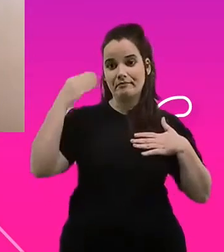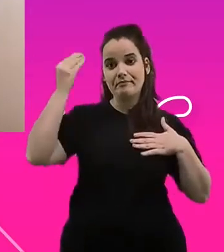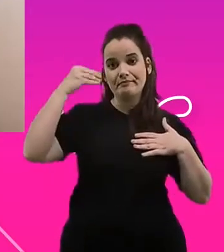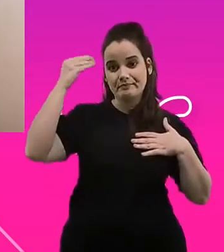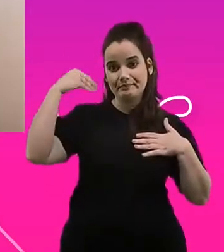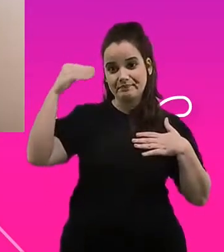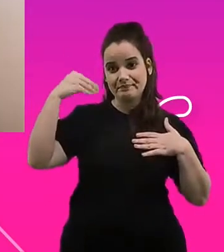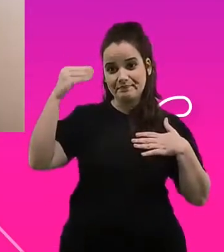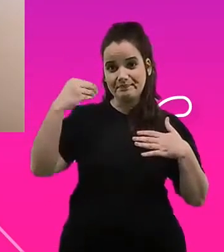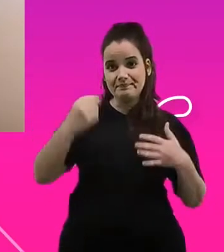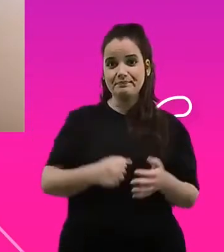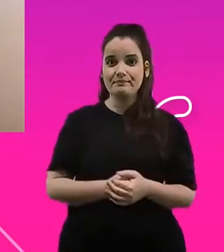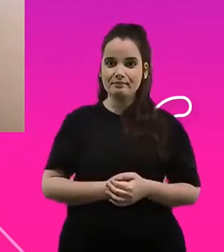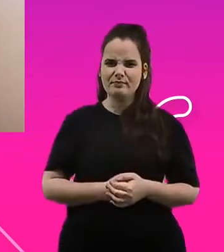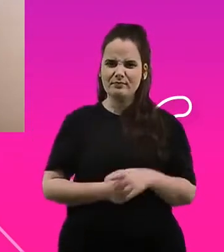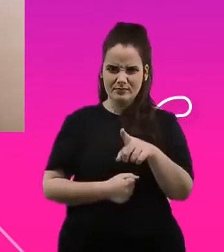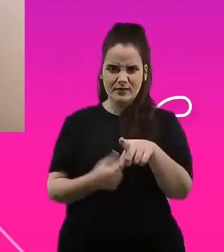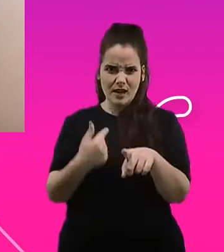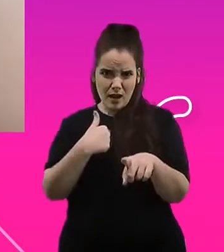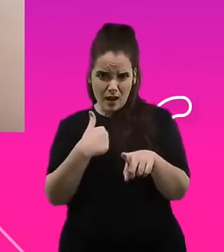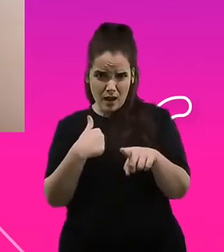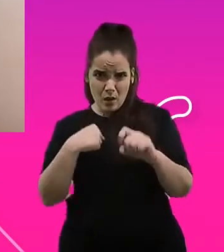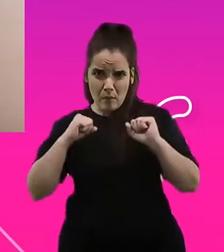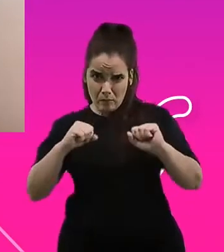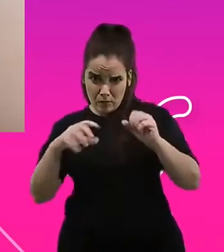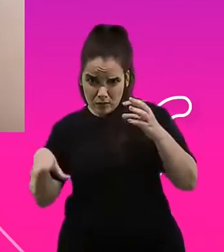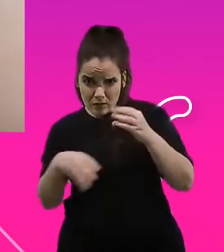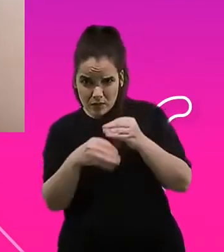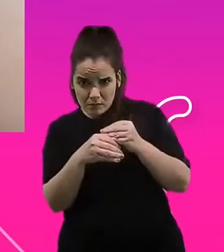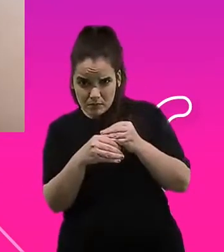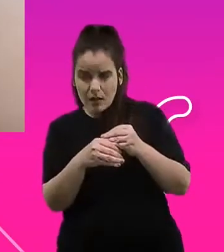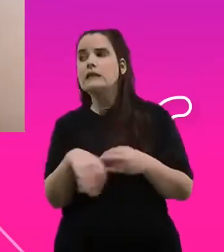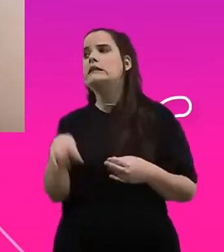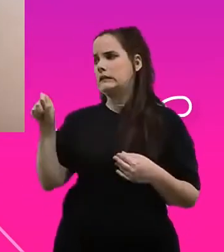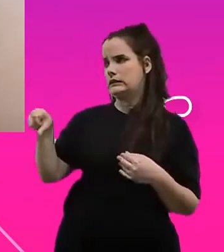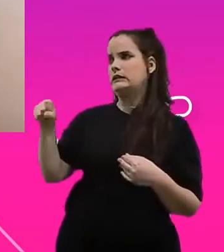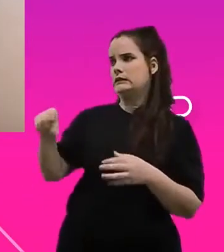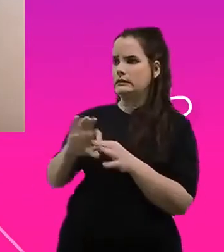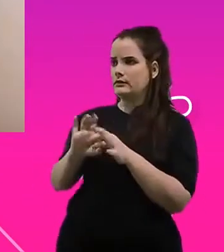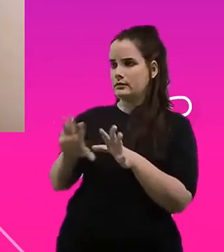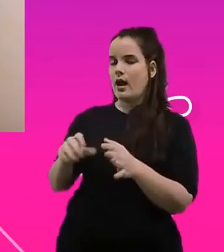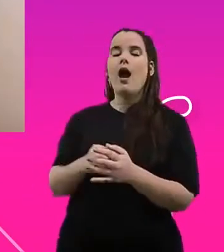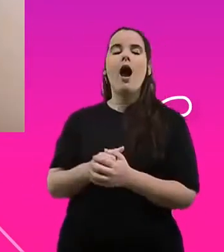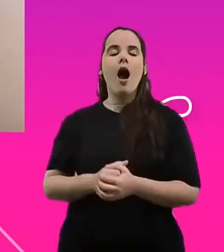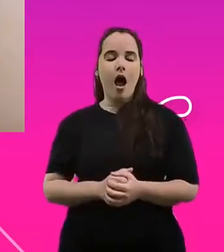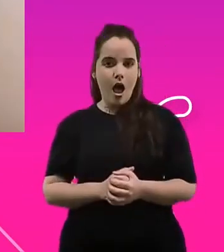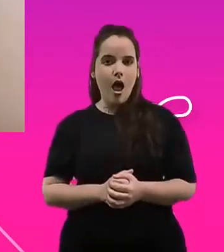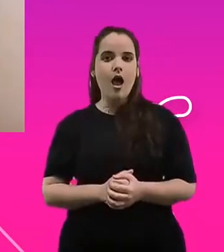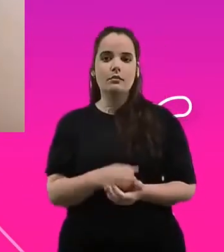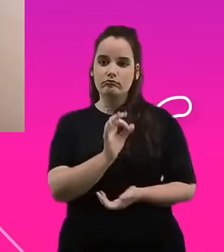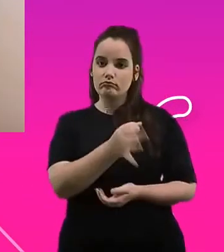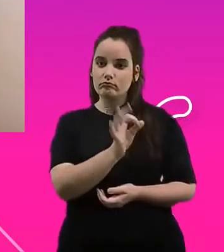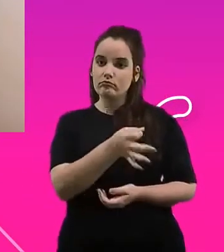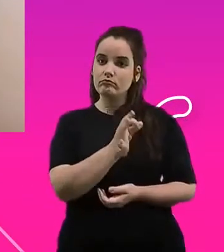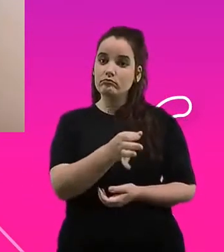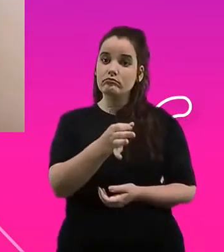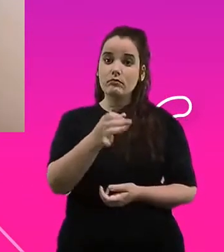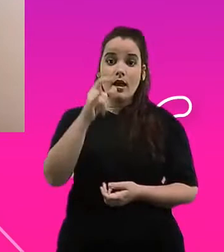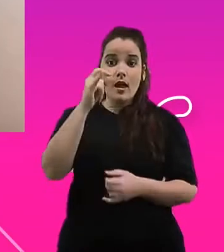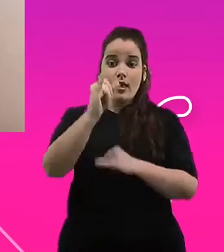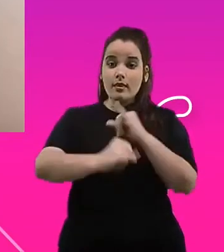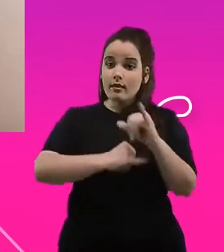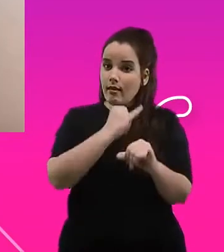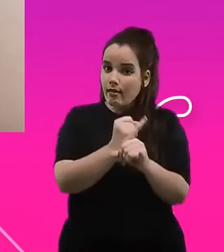Nossa, Eu posso perfeito. complementar um pouco, Bia? Claro, por favor. Eu acho que muito da internet, uma coisa que a gente está descobrindo muito, é que é